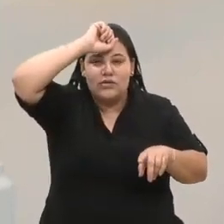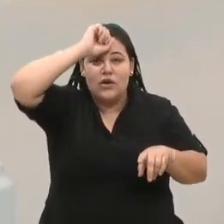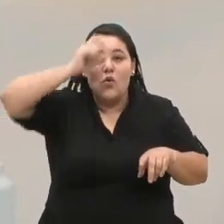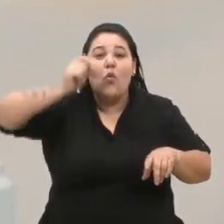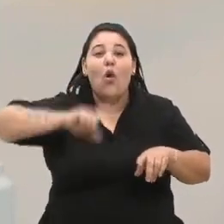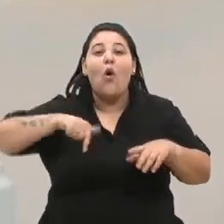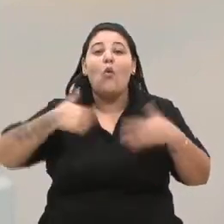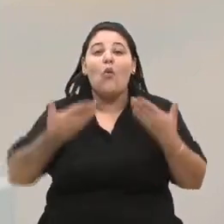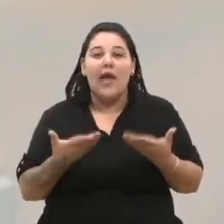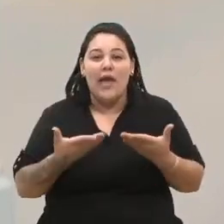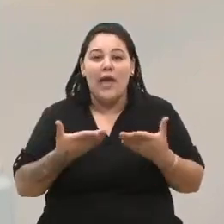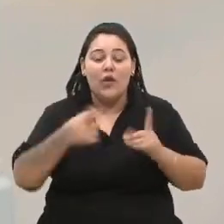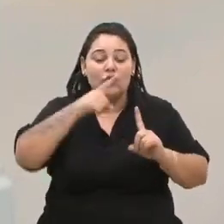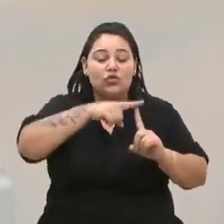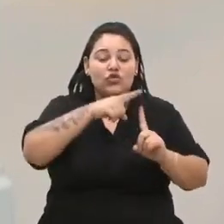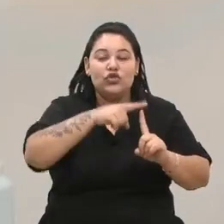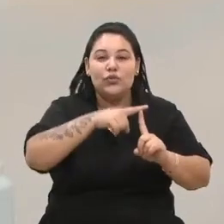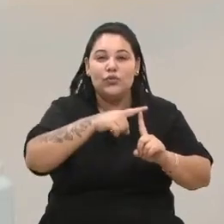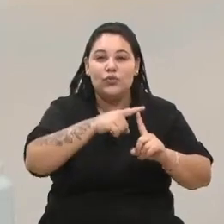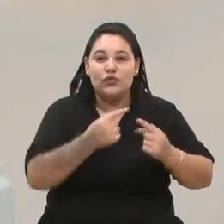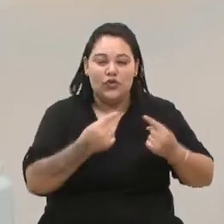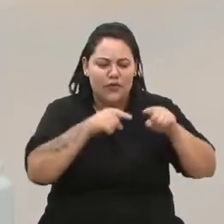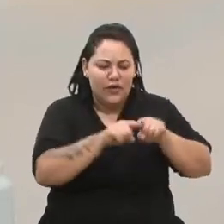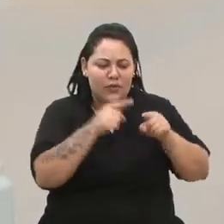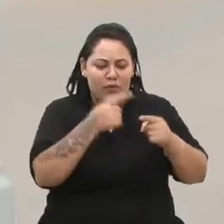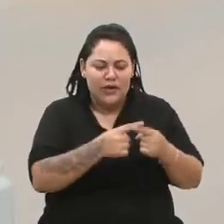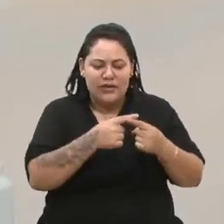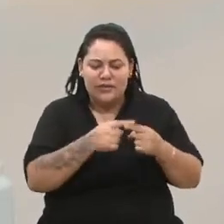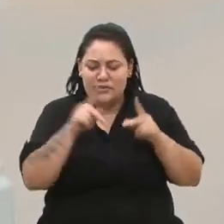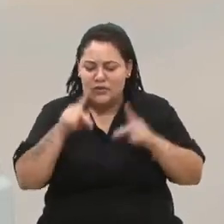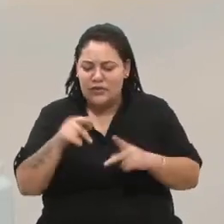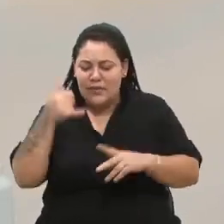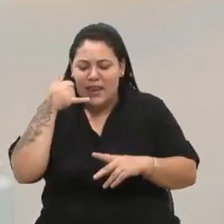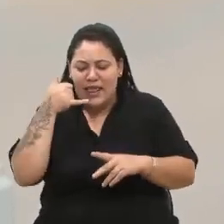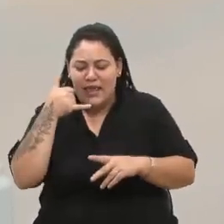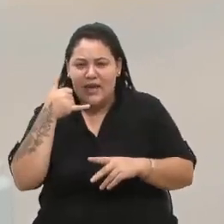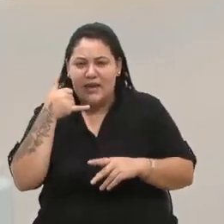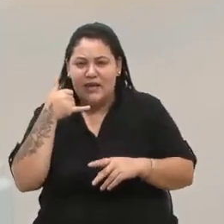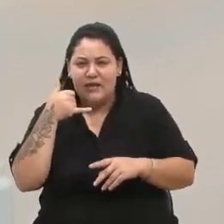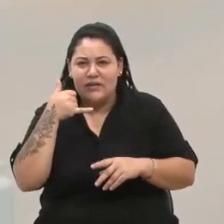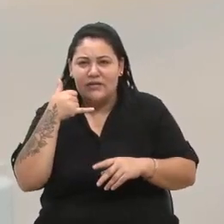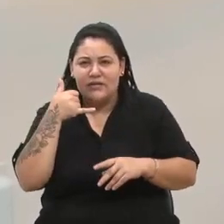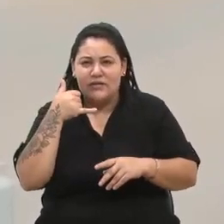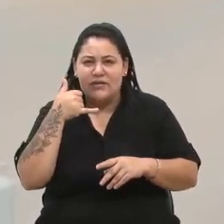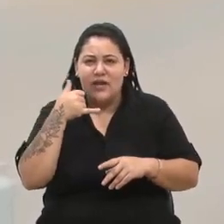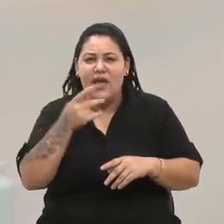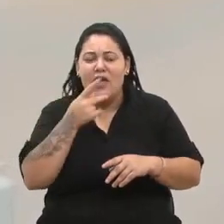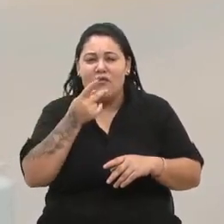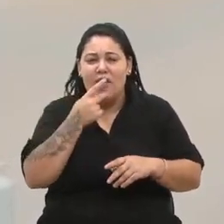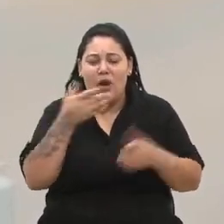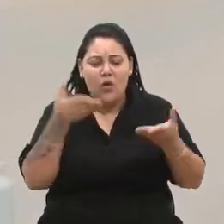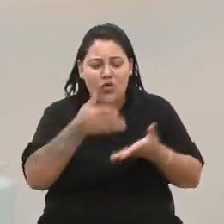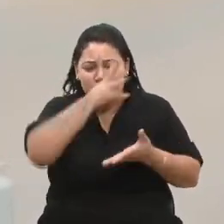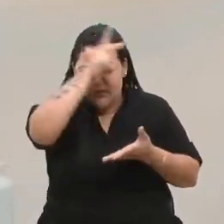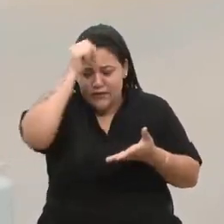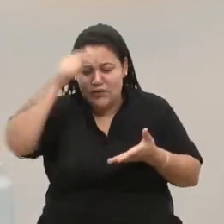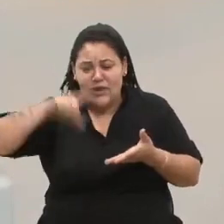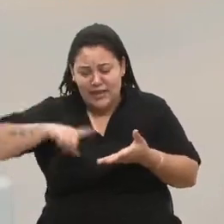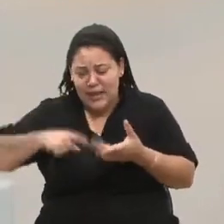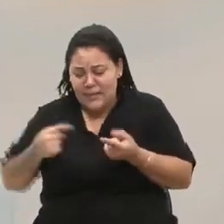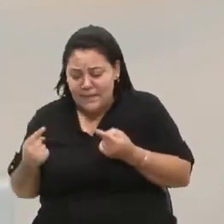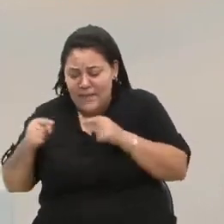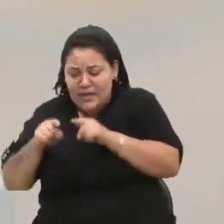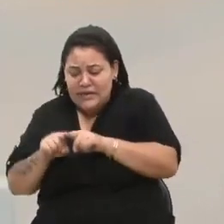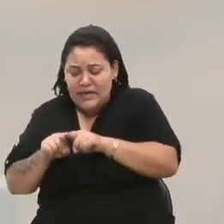é? Porque pessoas me ligam, eu digo, não, hoje a prefeitura tem convênio. Ligam para lá e